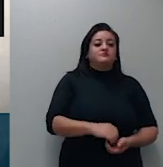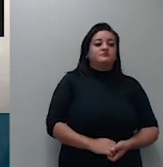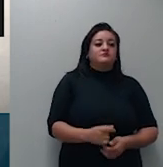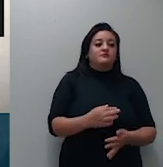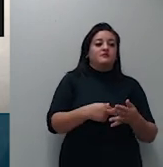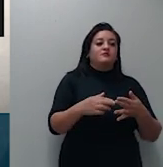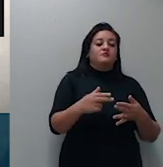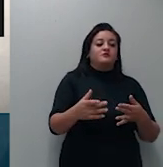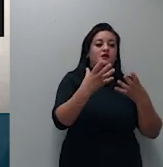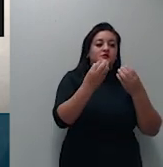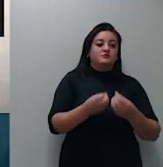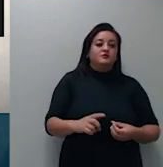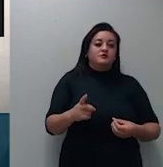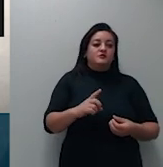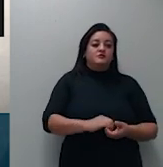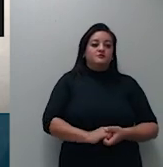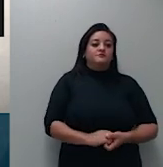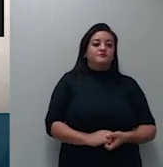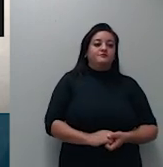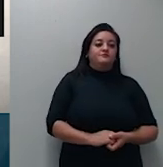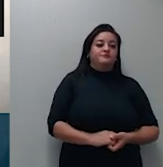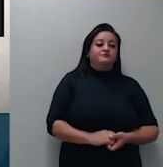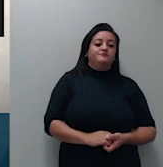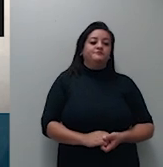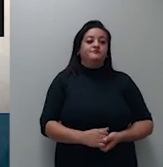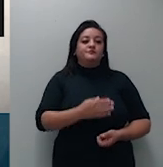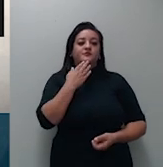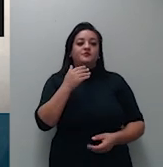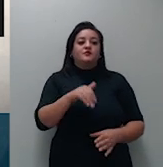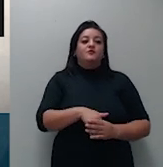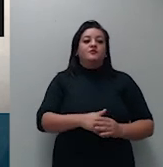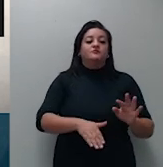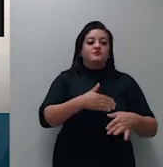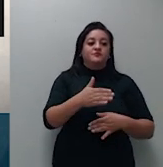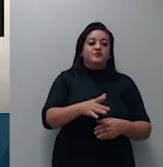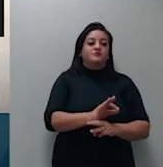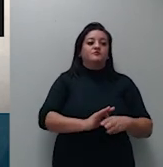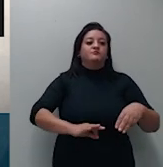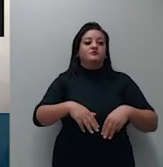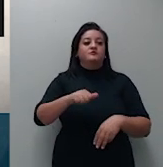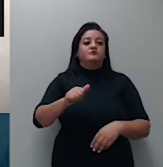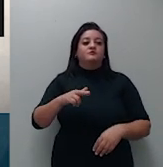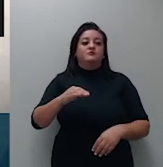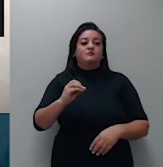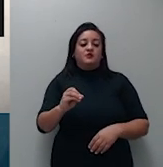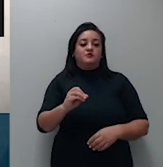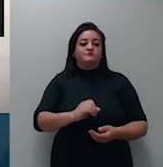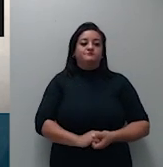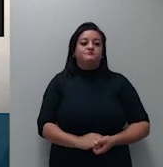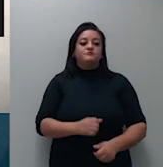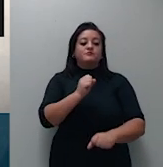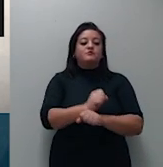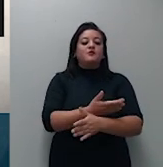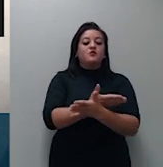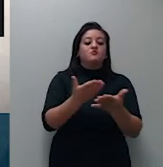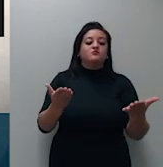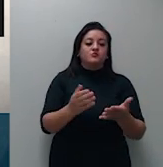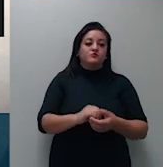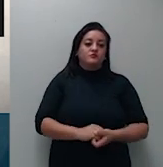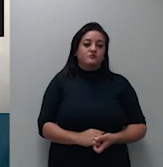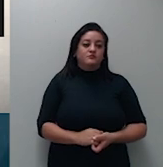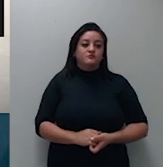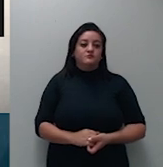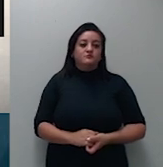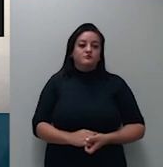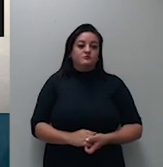agravo interno a que se nega provimento pediu Vista na sequência o Ministro Marcos aguardamos